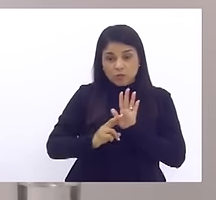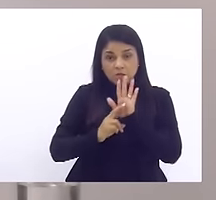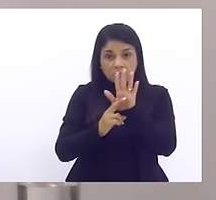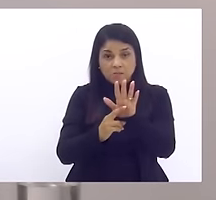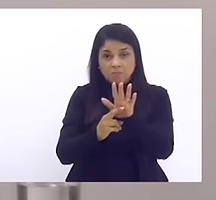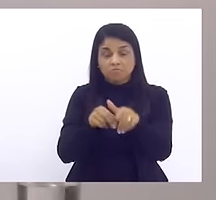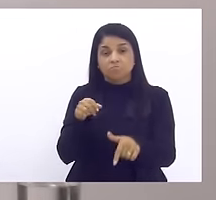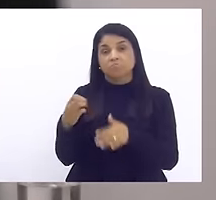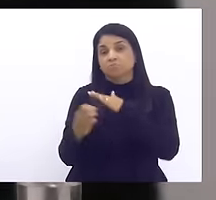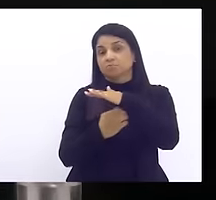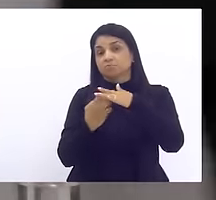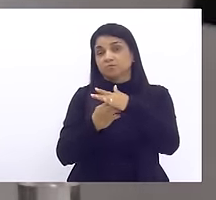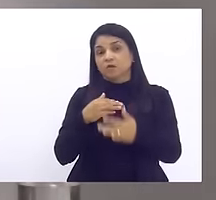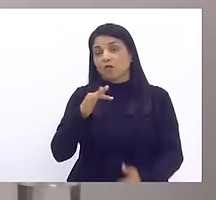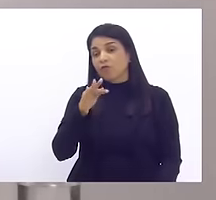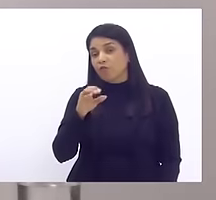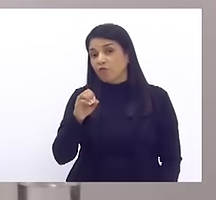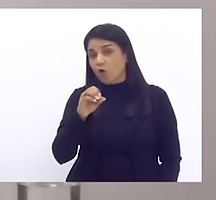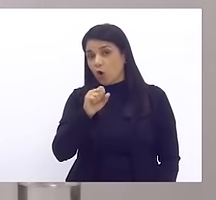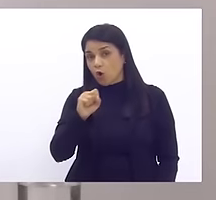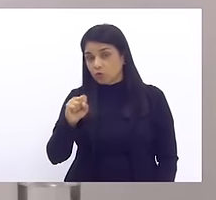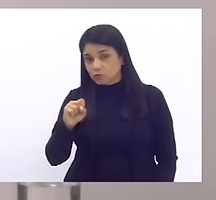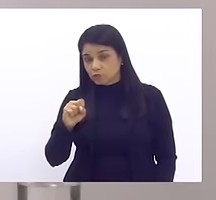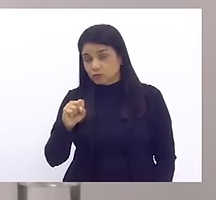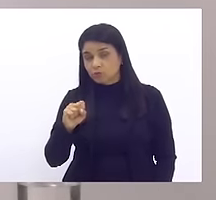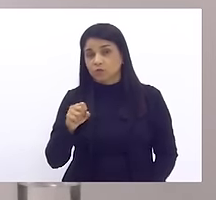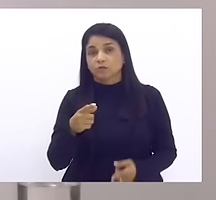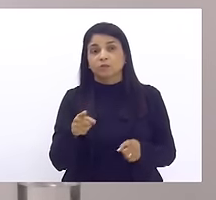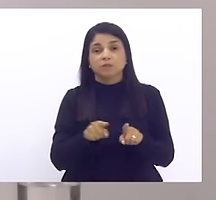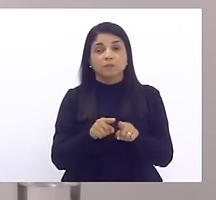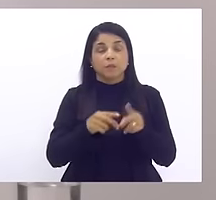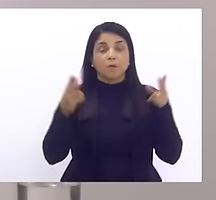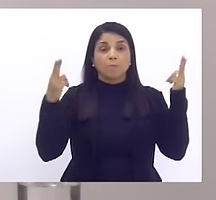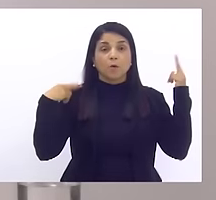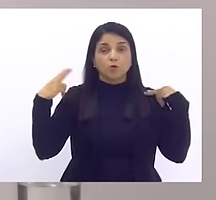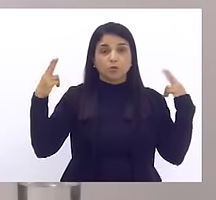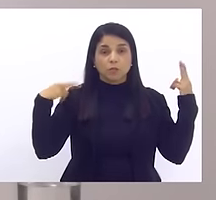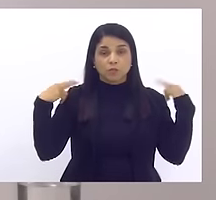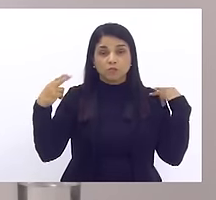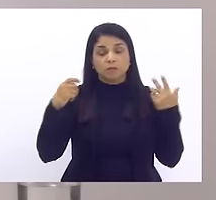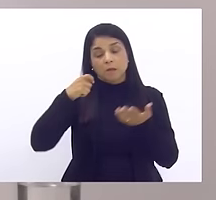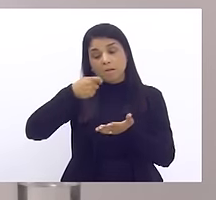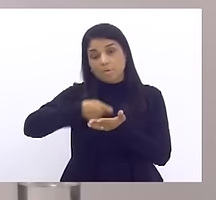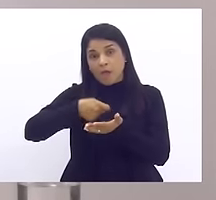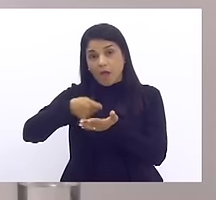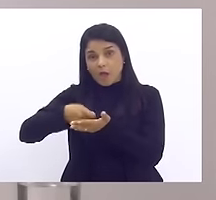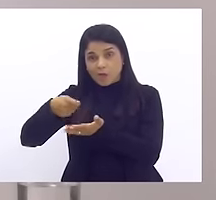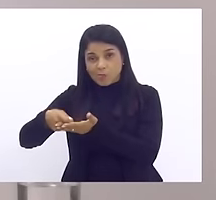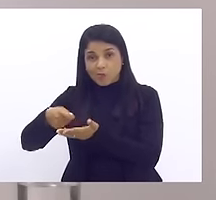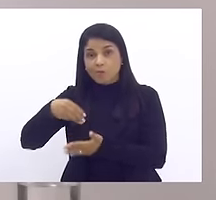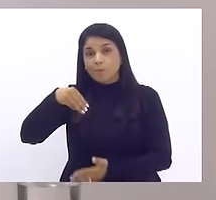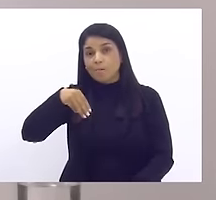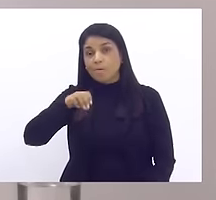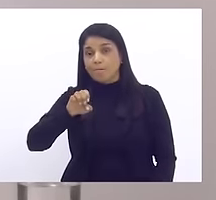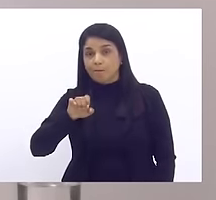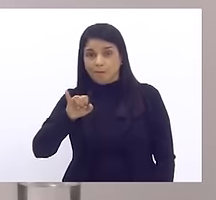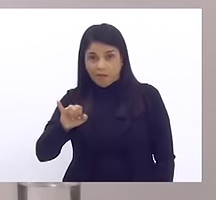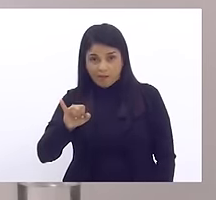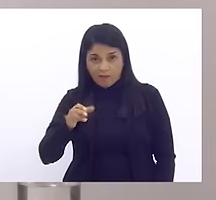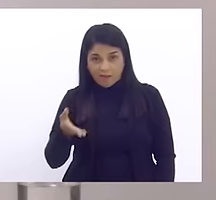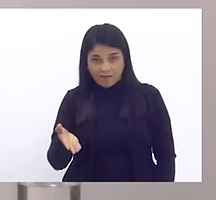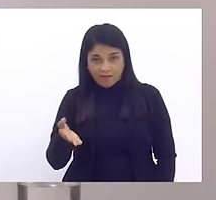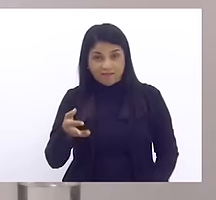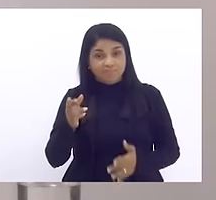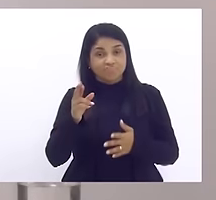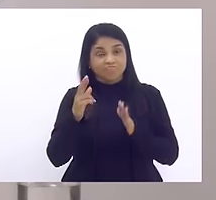fotos por exemplo com a presença de motoristas pagos por meio são essas